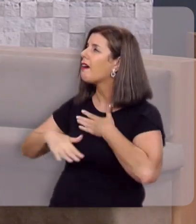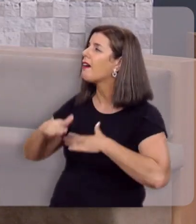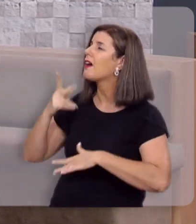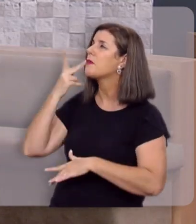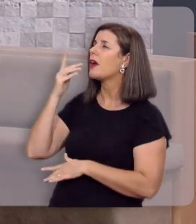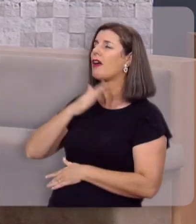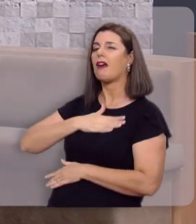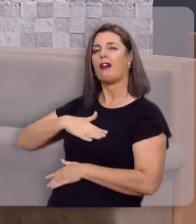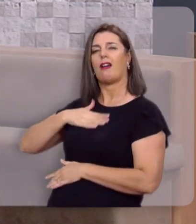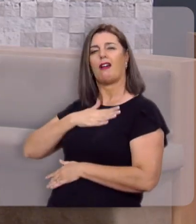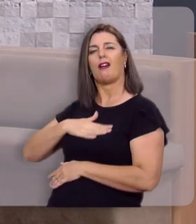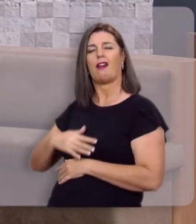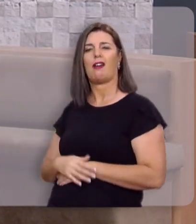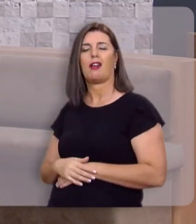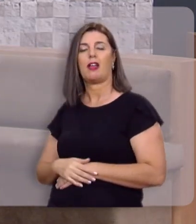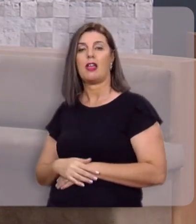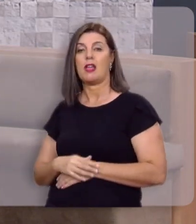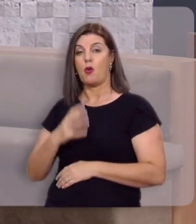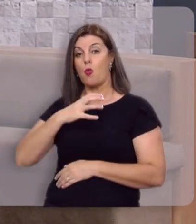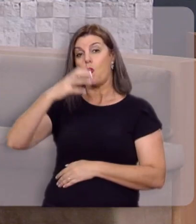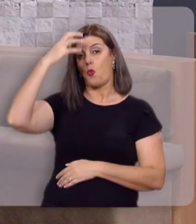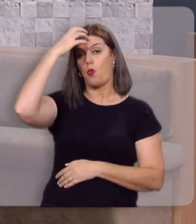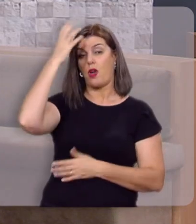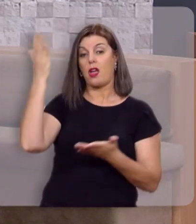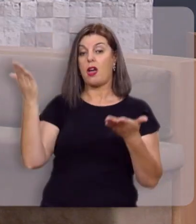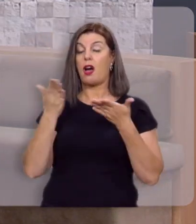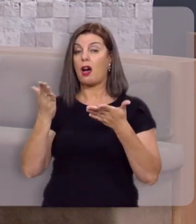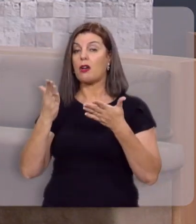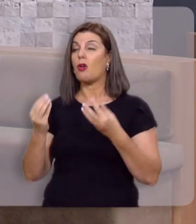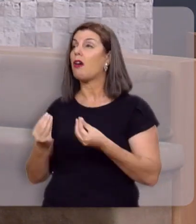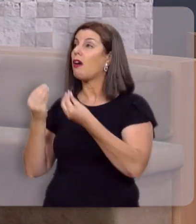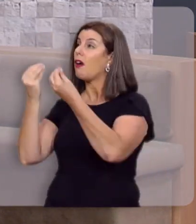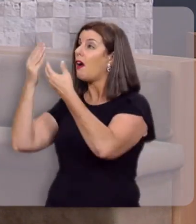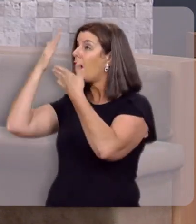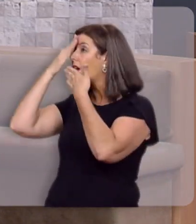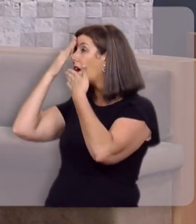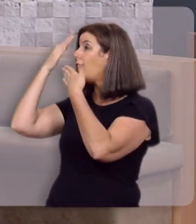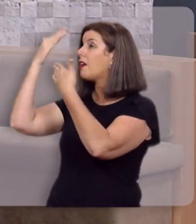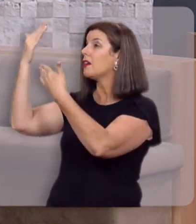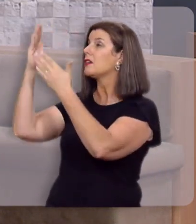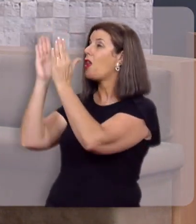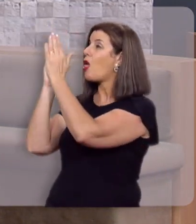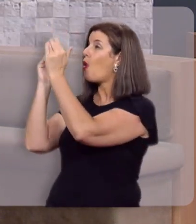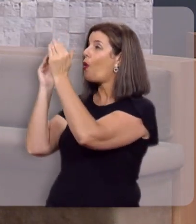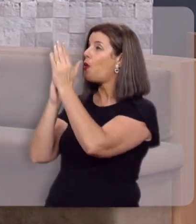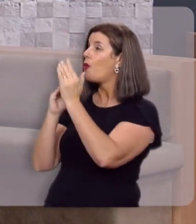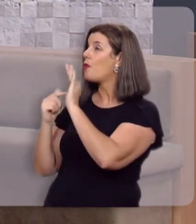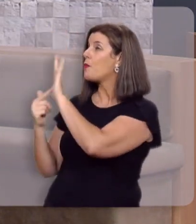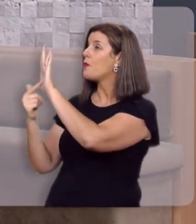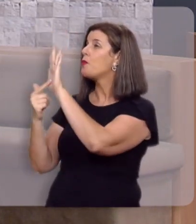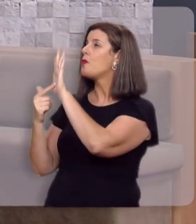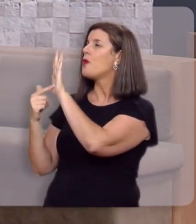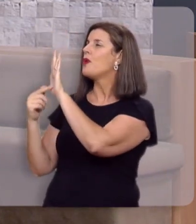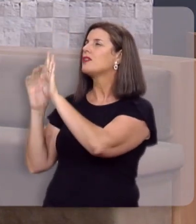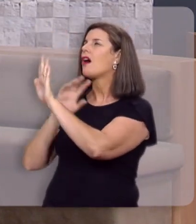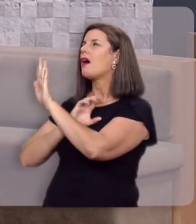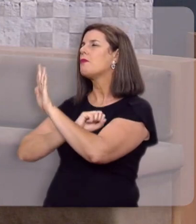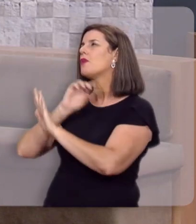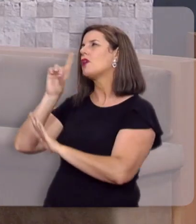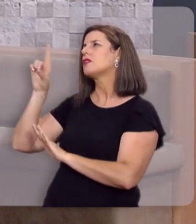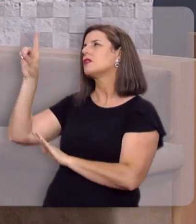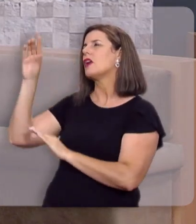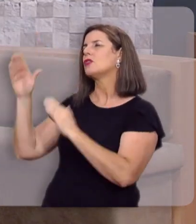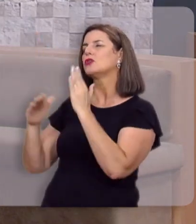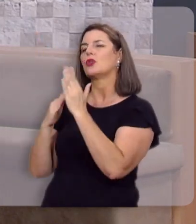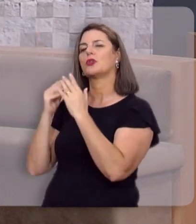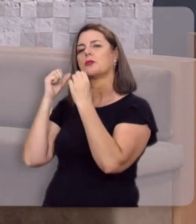o coração de Deus. E Ezequias está agora como um tributo de gratidão, como um preito de louvor, demonstrando o seu amor